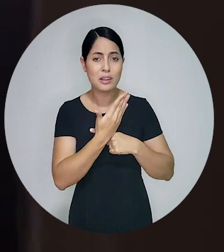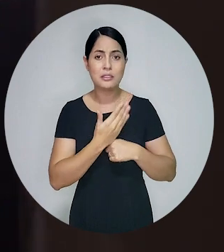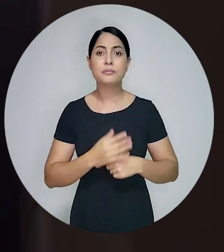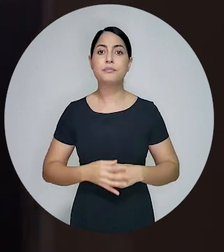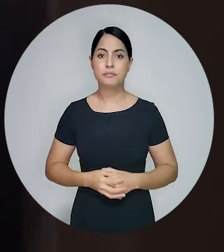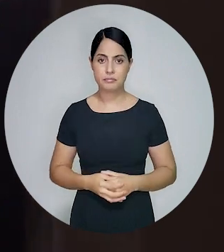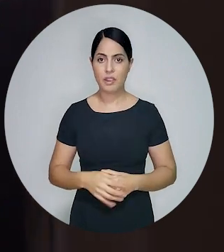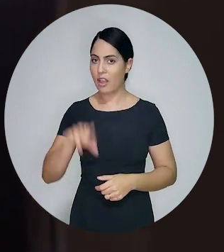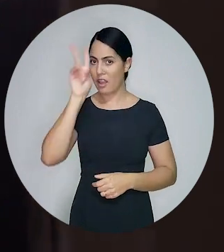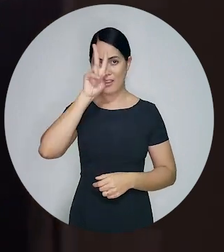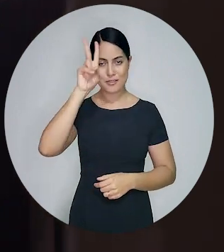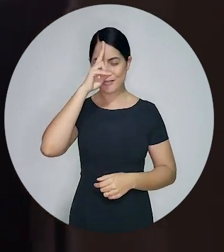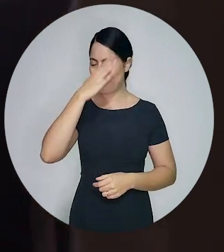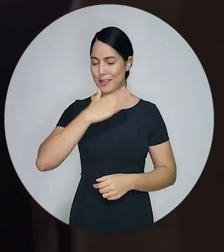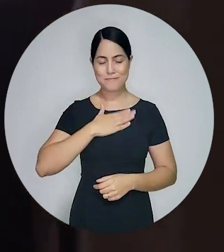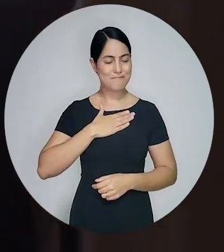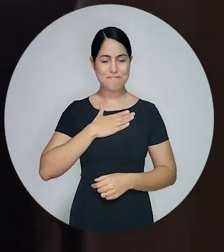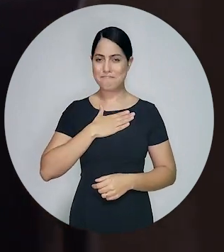situação.